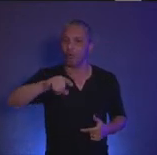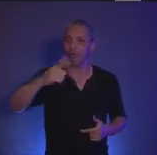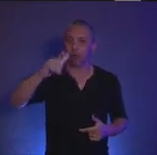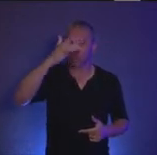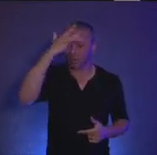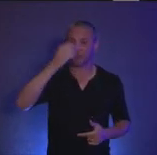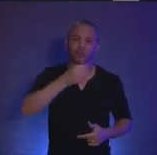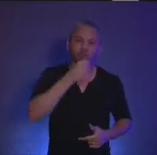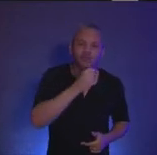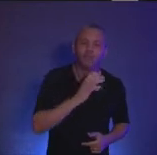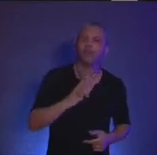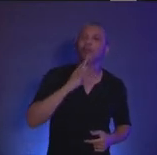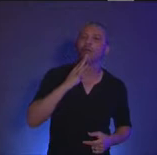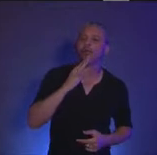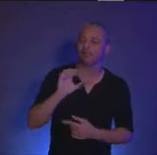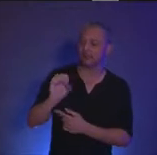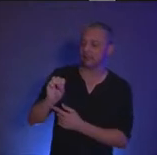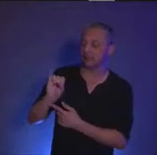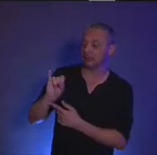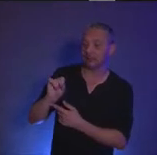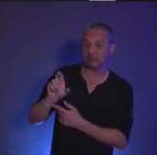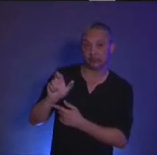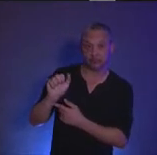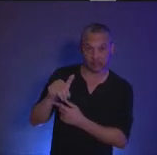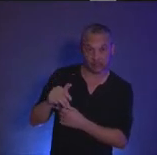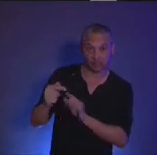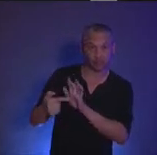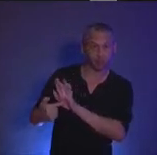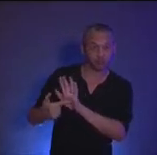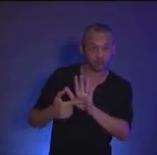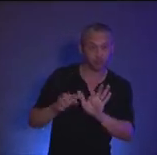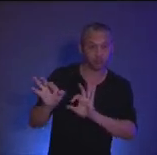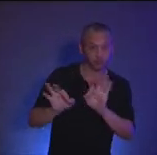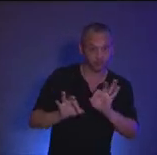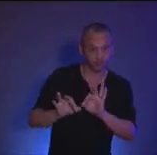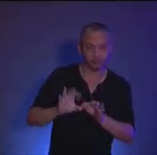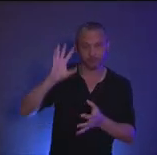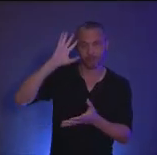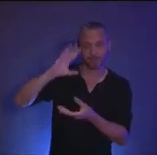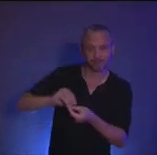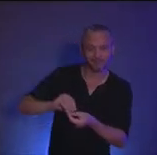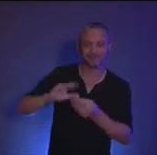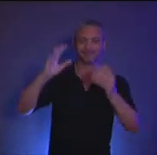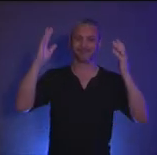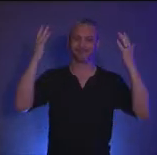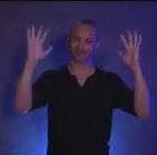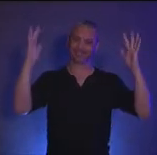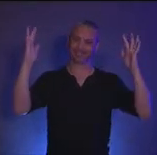a conhecerem o SISVAN e usarem esses dados na sua cobertura. É isso. Obrigada.